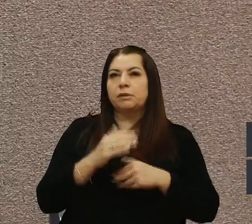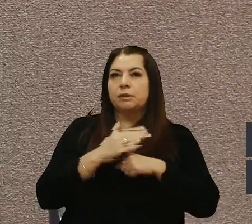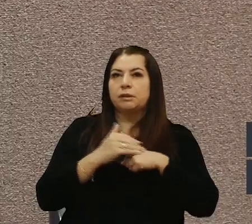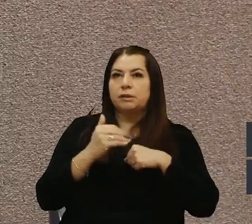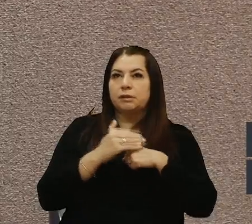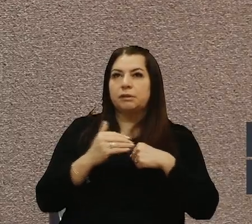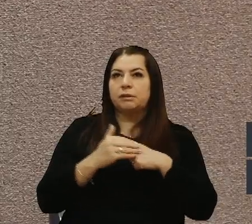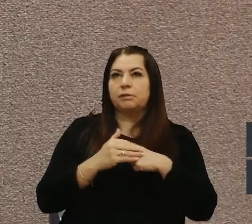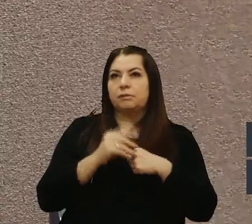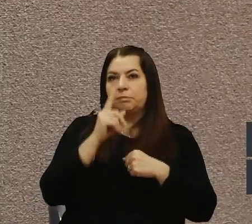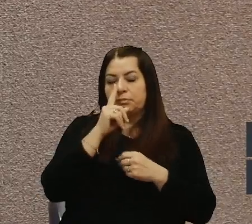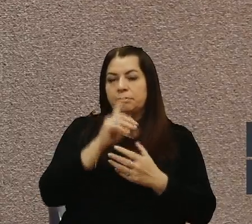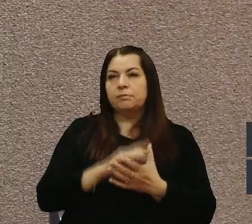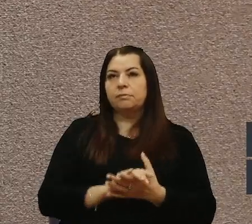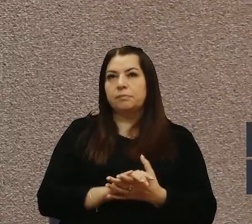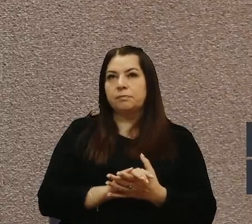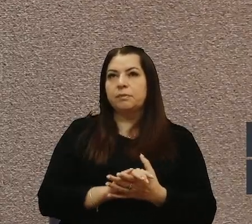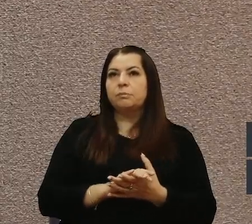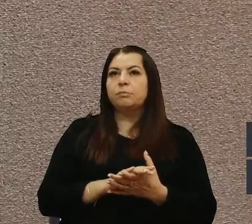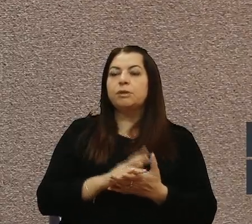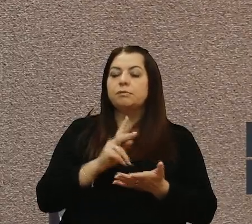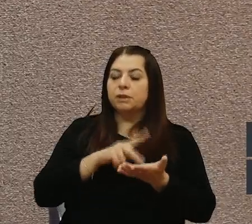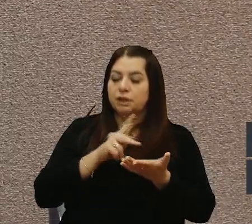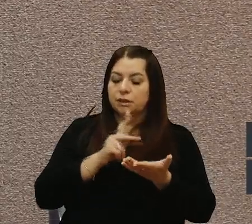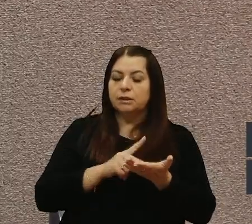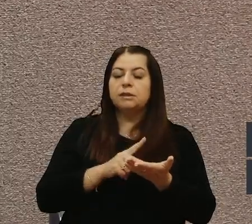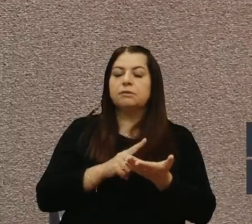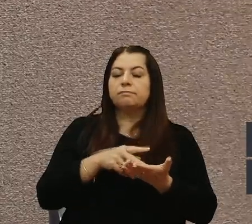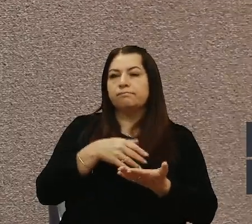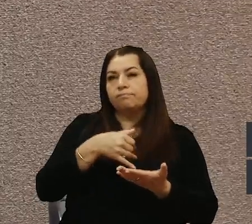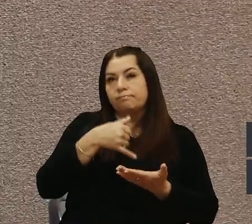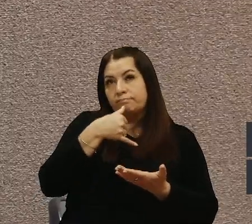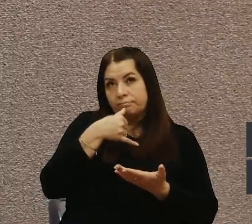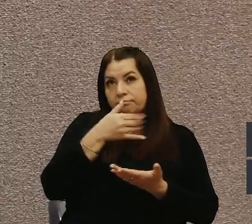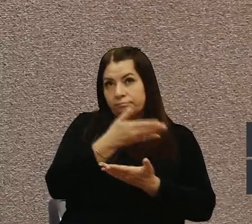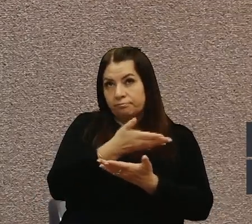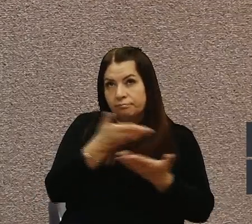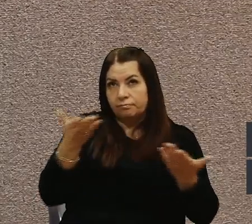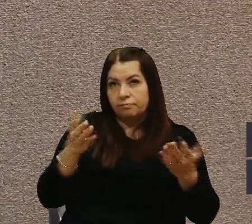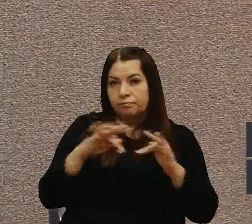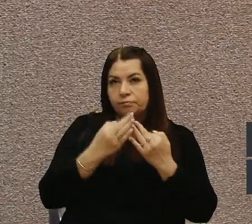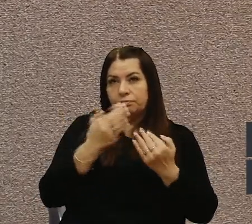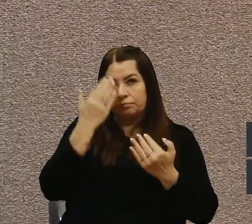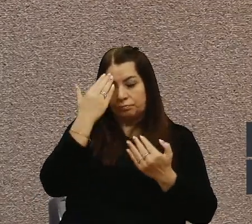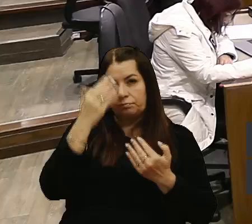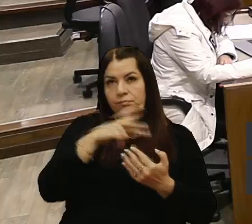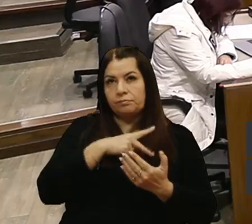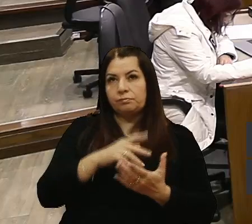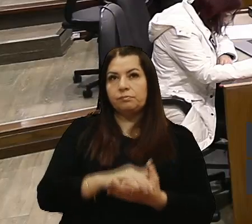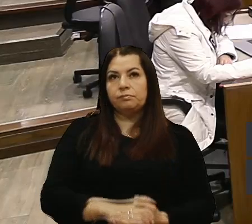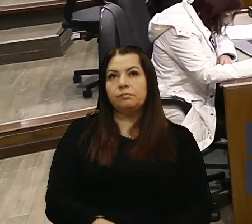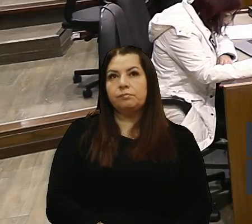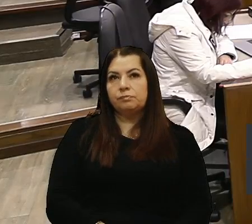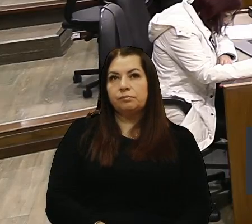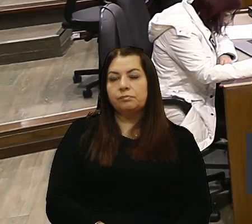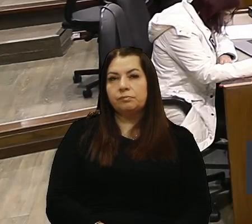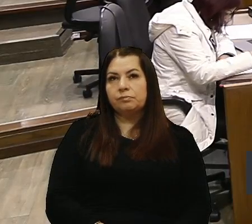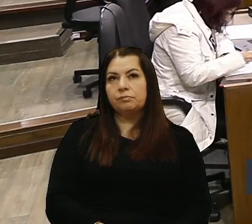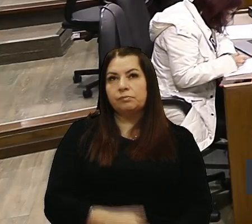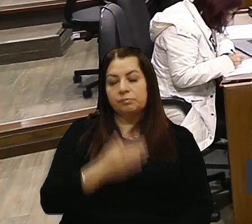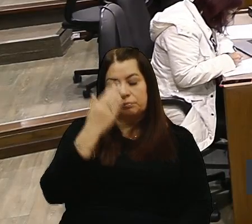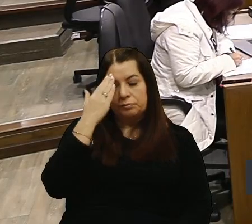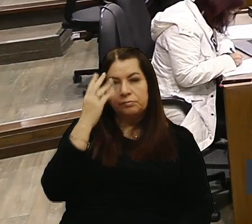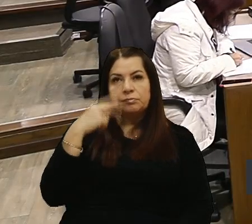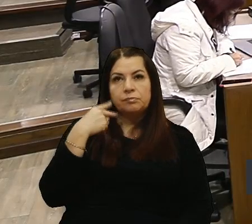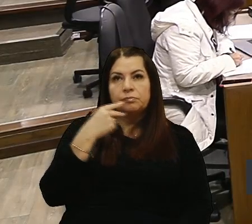e digníssima mãe. Os meus mais sinceros votos de pesar a vocês e a toda a família. Obrigado, presidente. Obrigado,